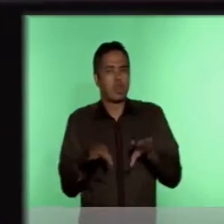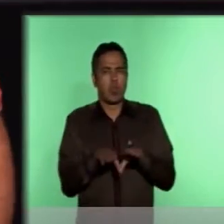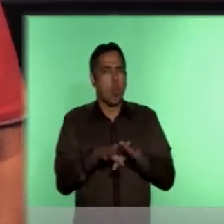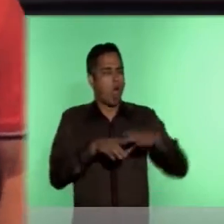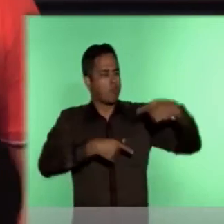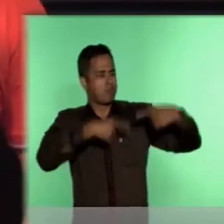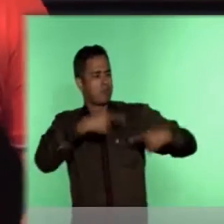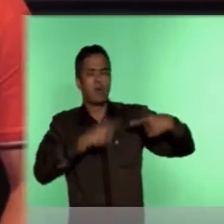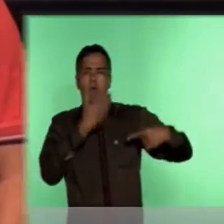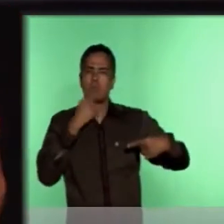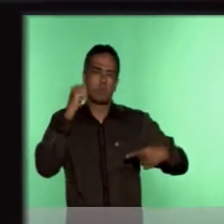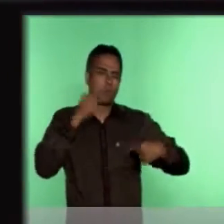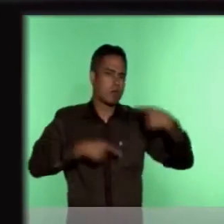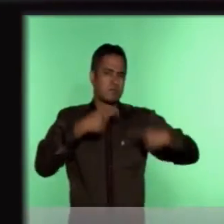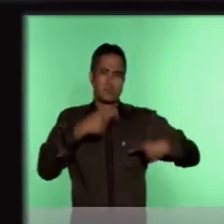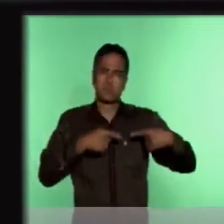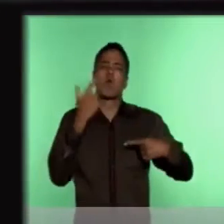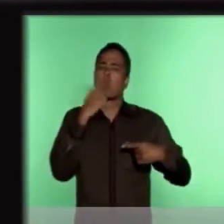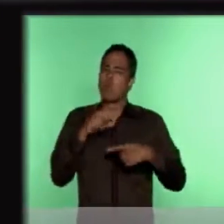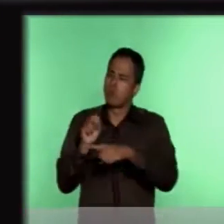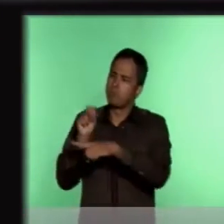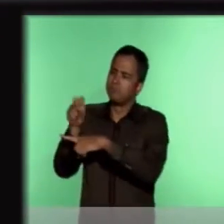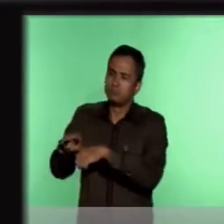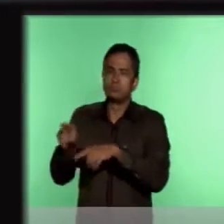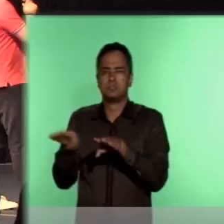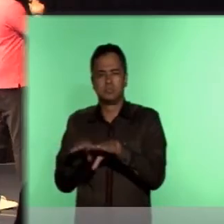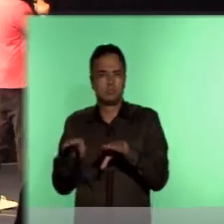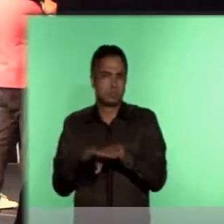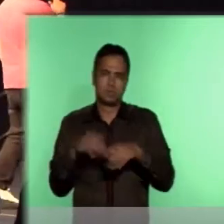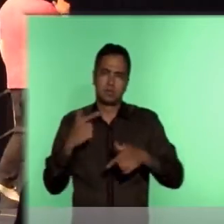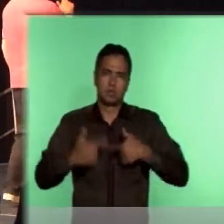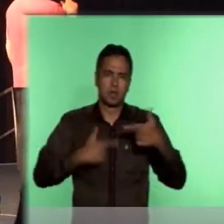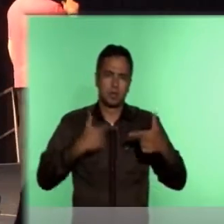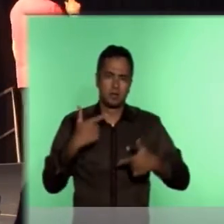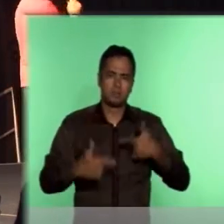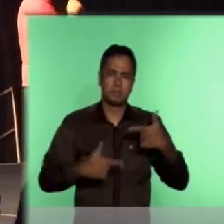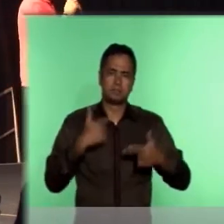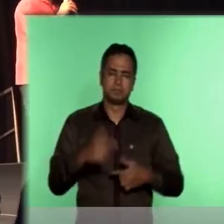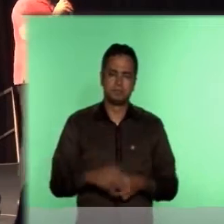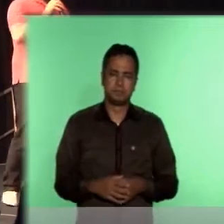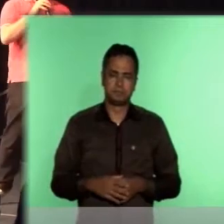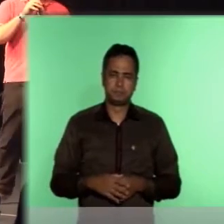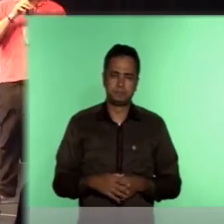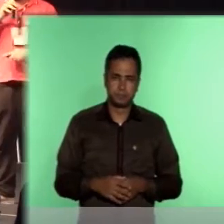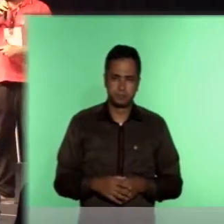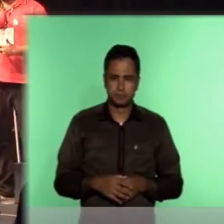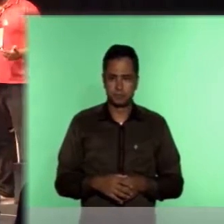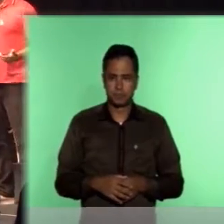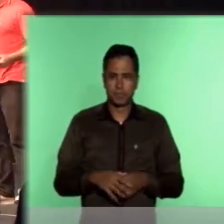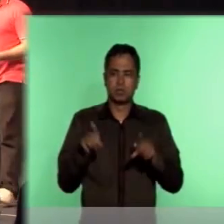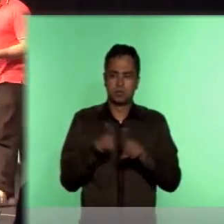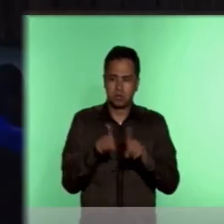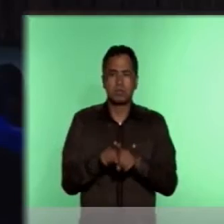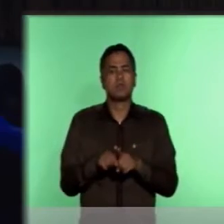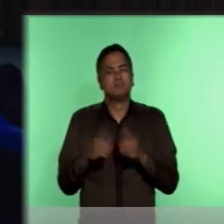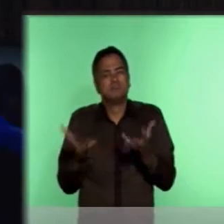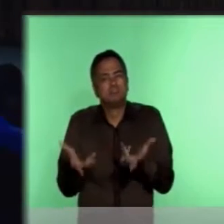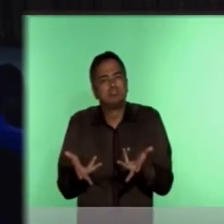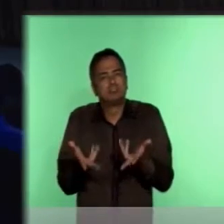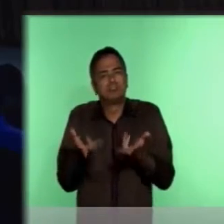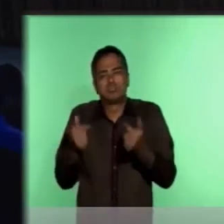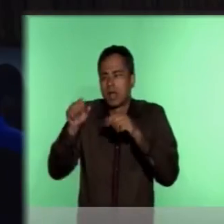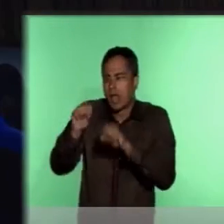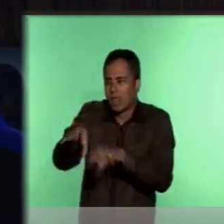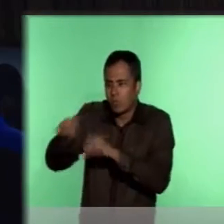trabalho, se vocês preferirem esse tema. E melhorar todos os aspectos da qualidade da educação, que de fato é um desafio que a